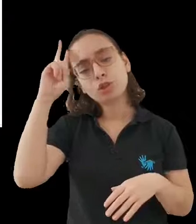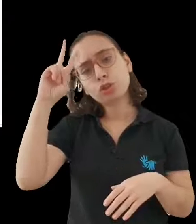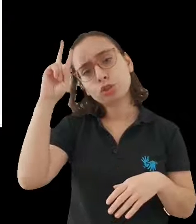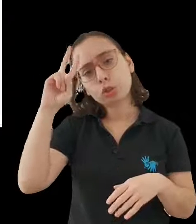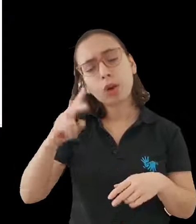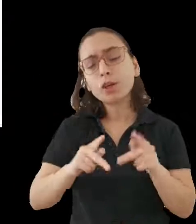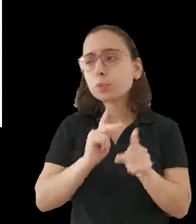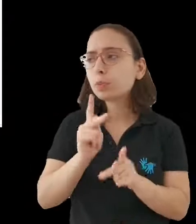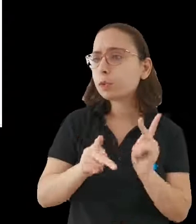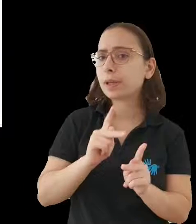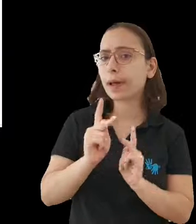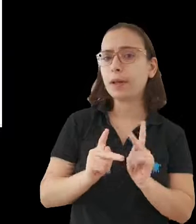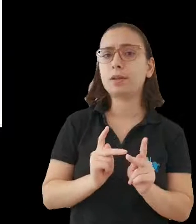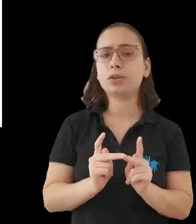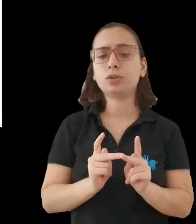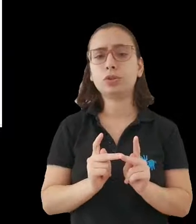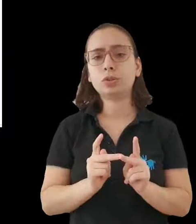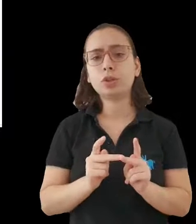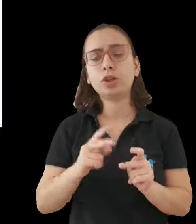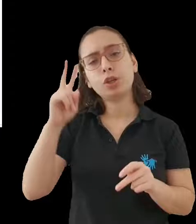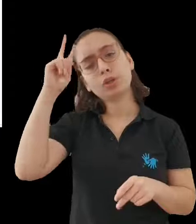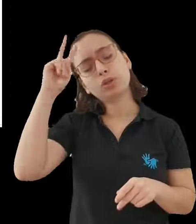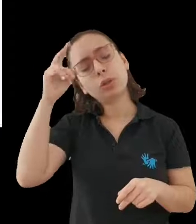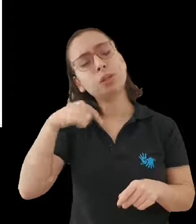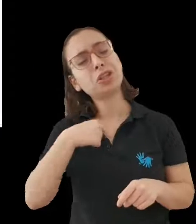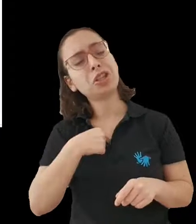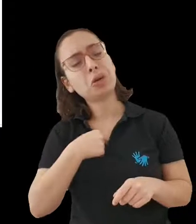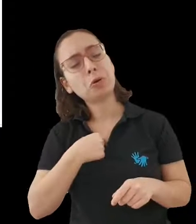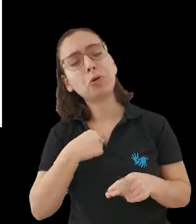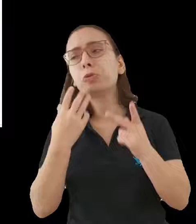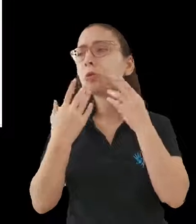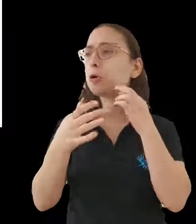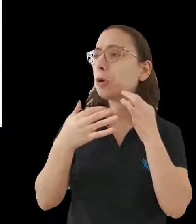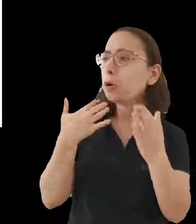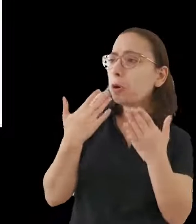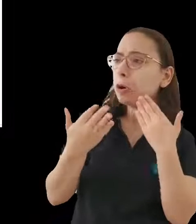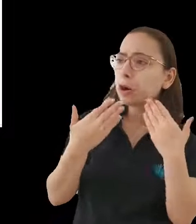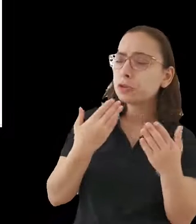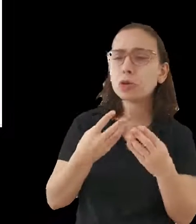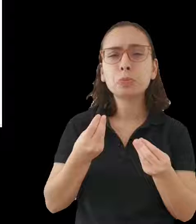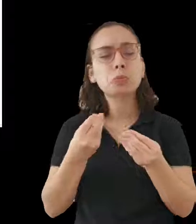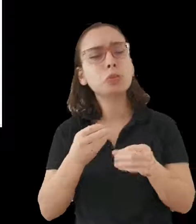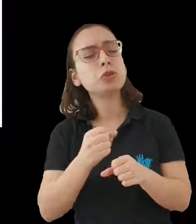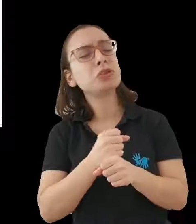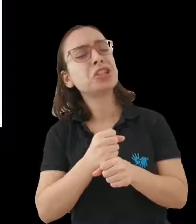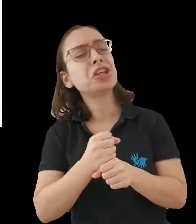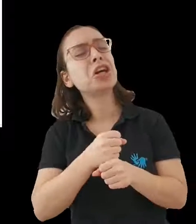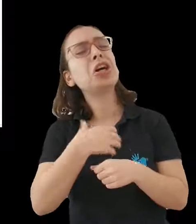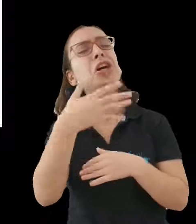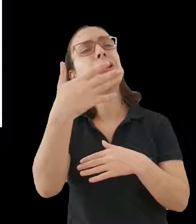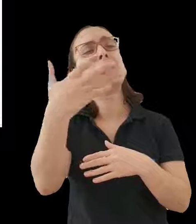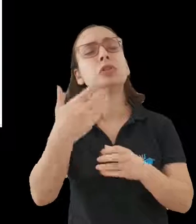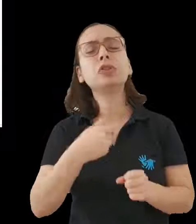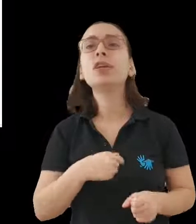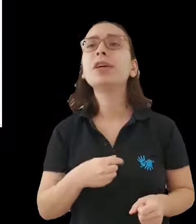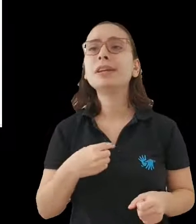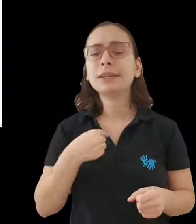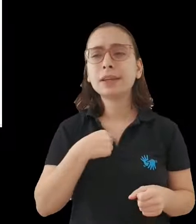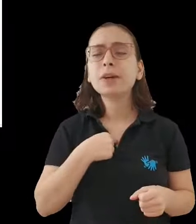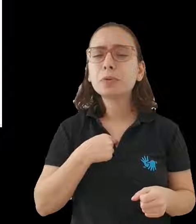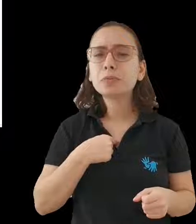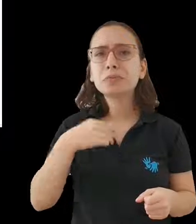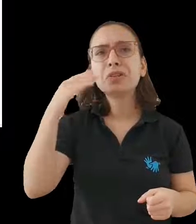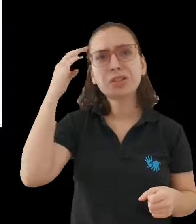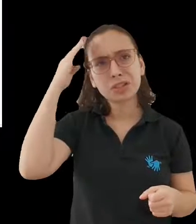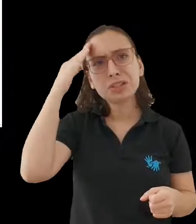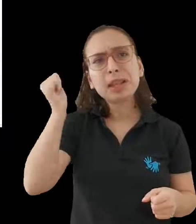de histórias, contos populares, histórias que eu conto já há muitos anos, que estão no meu repertório há muitos anos, histórias que eu